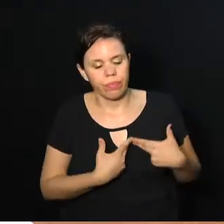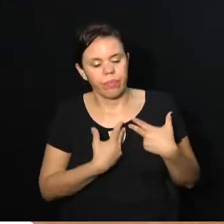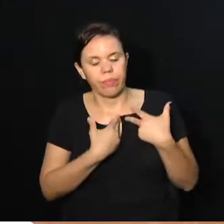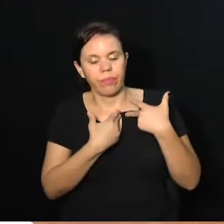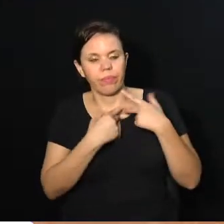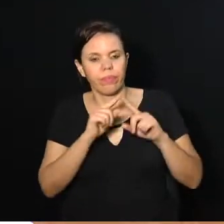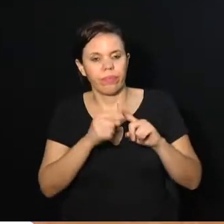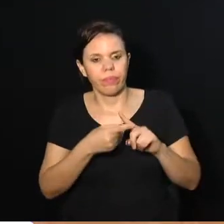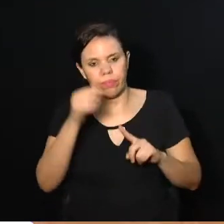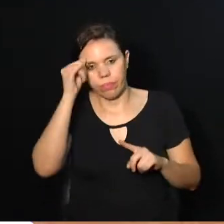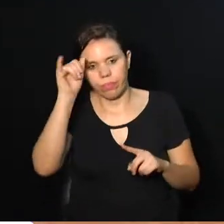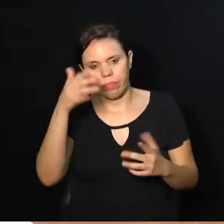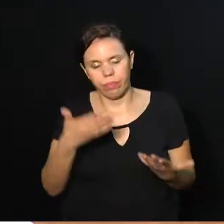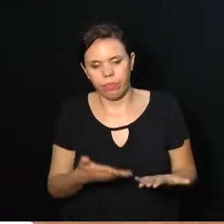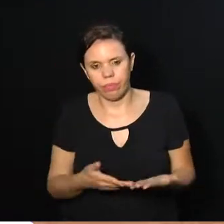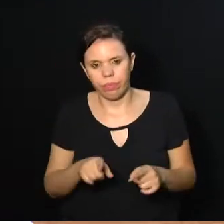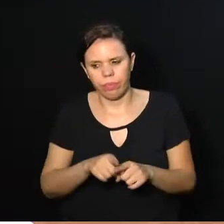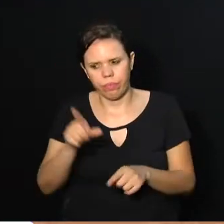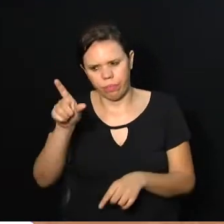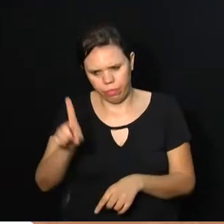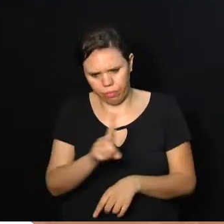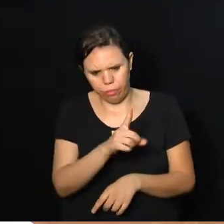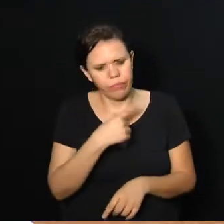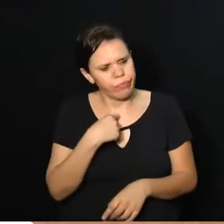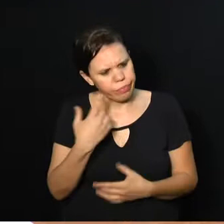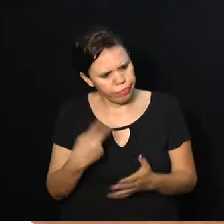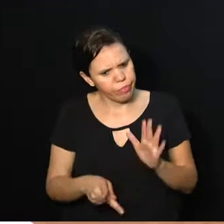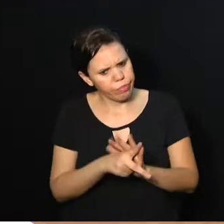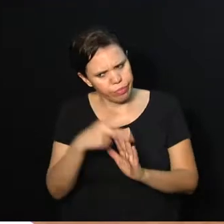que querer fazer a laqueadura e participar do